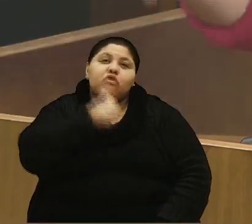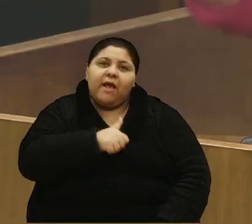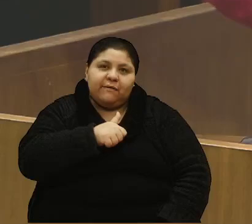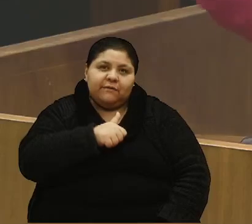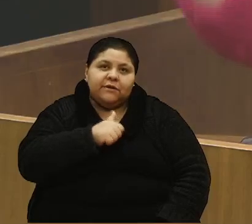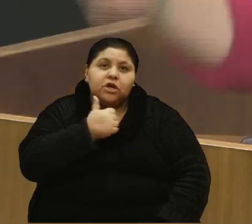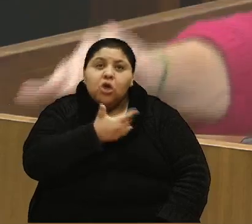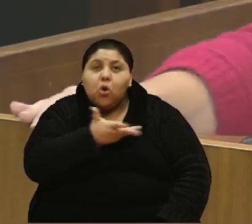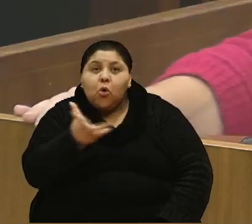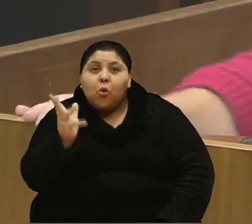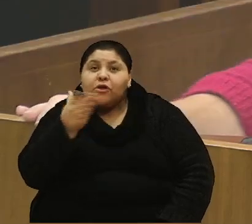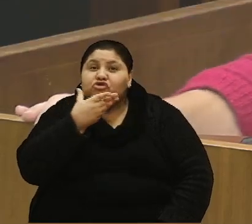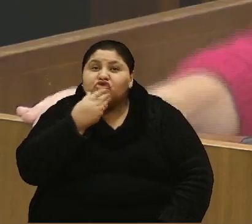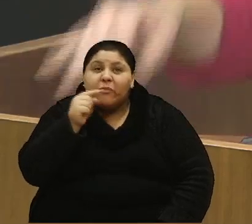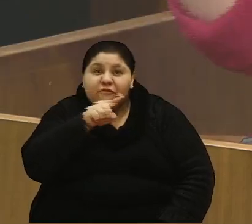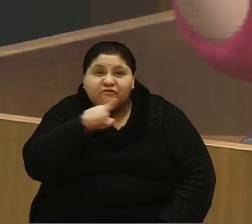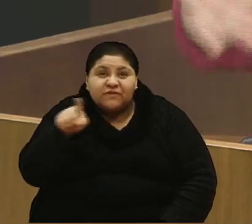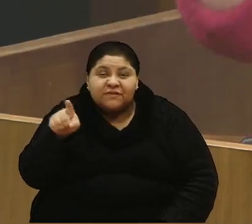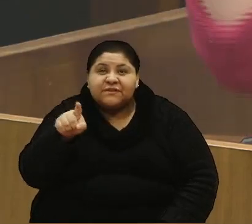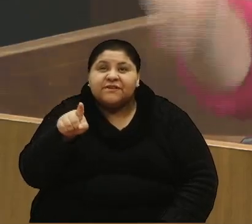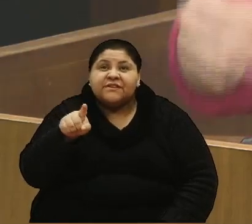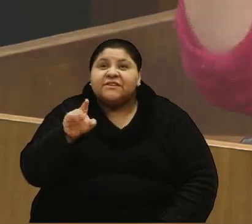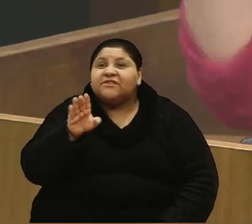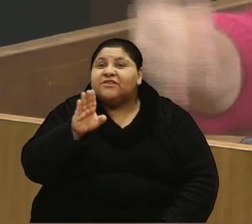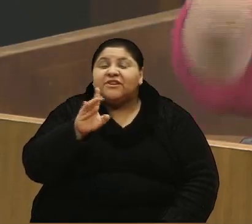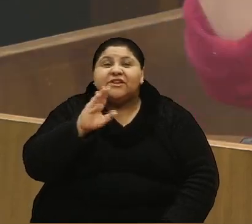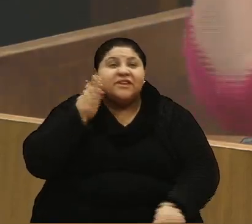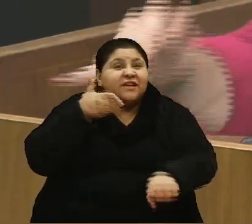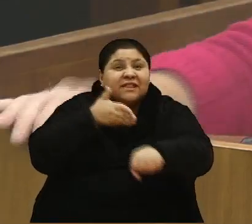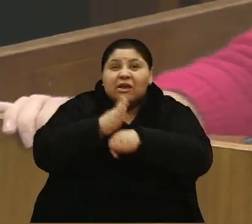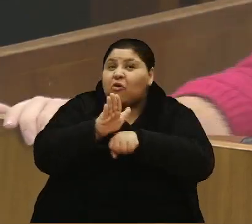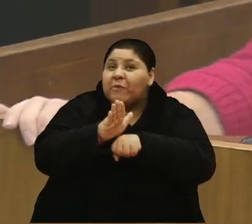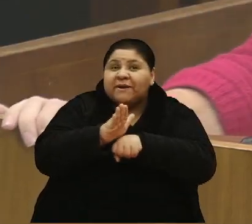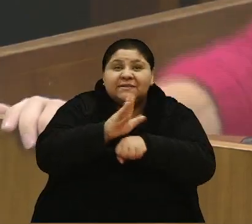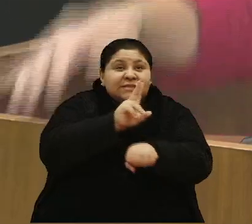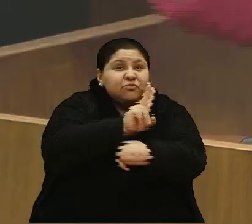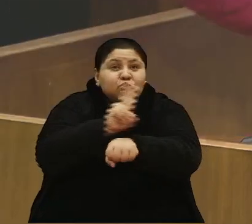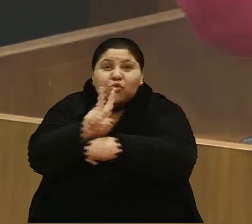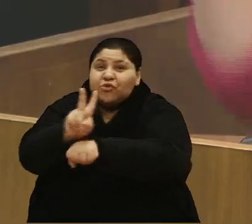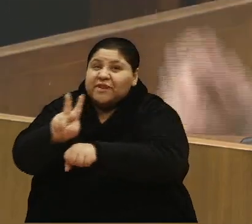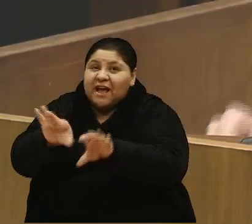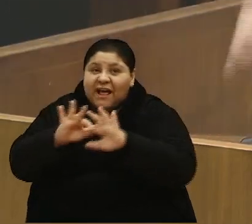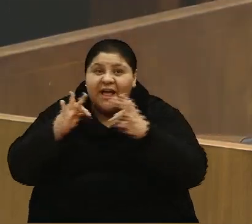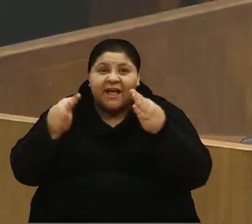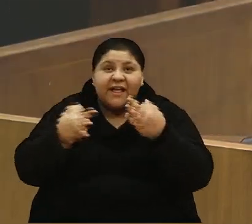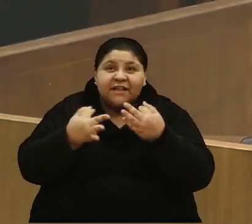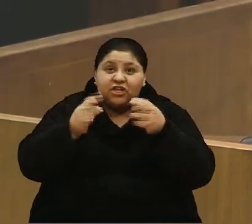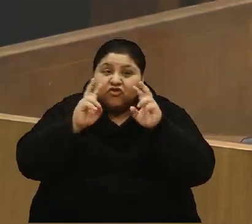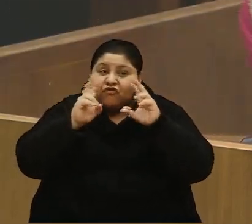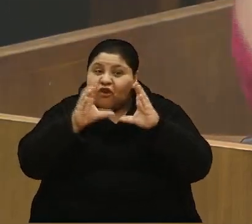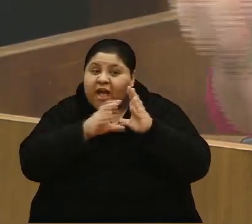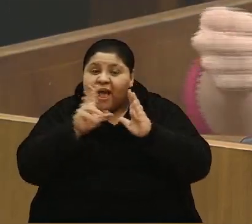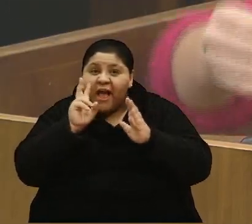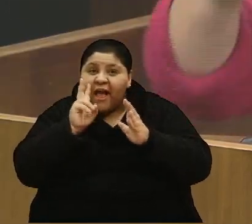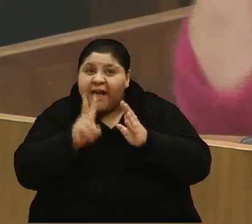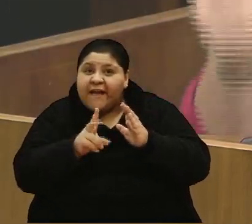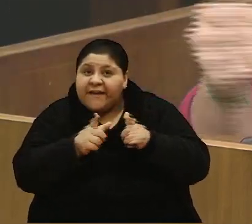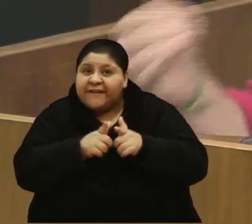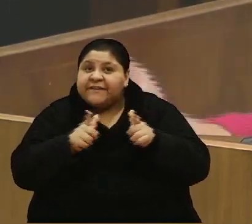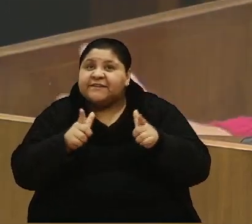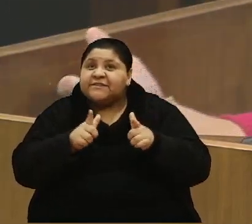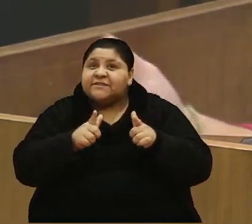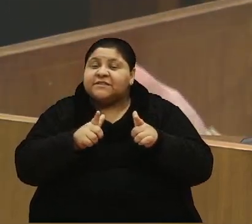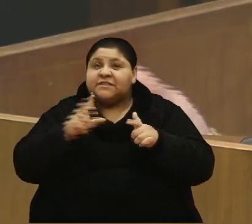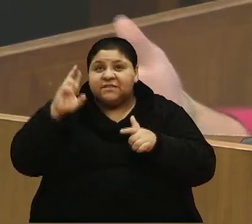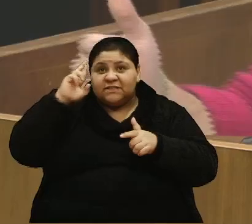Quantos homens vocês já ouviram falar que não participam do sustento da sua família? Se a gente for olhar os dados, a gente vai ver que a maior parte das chefes